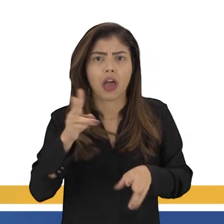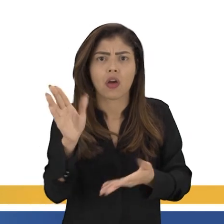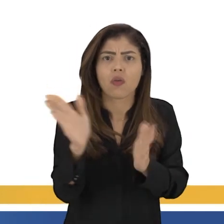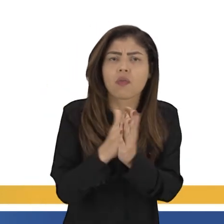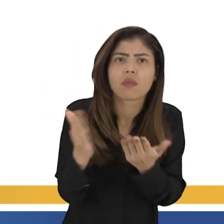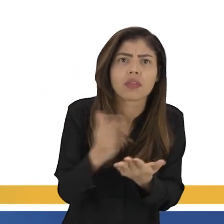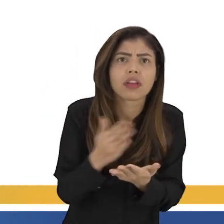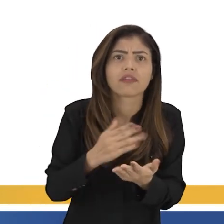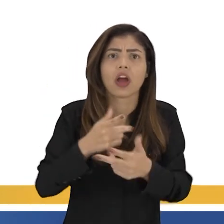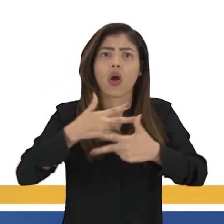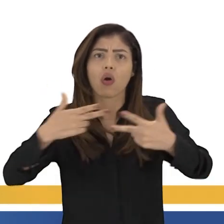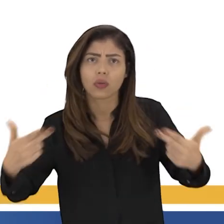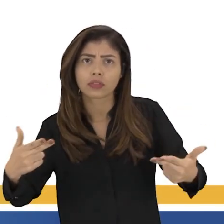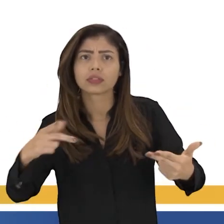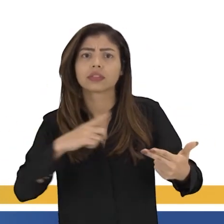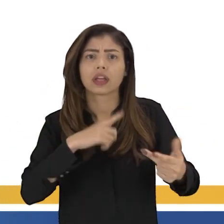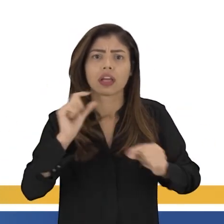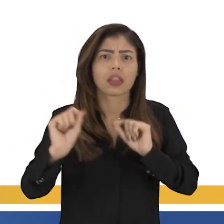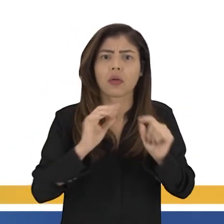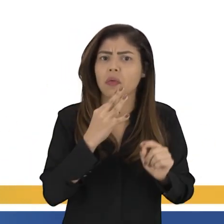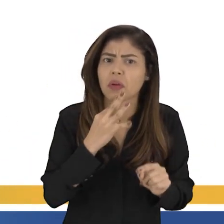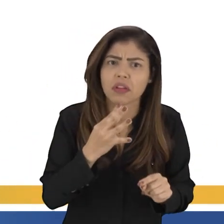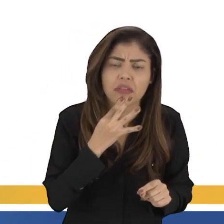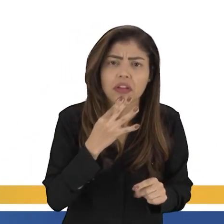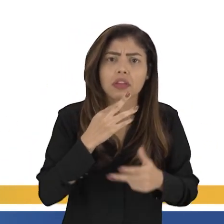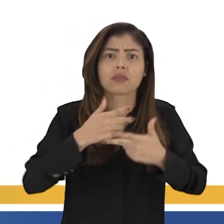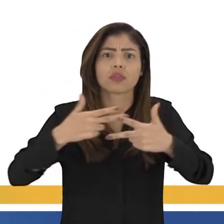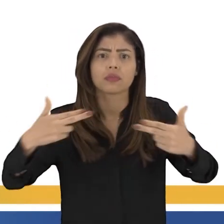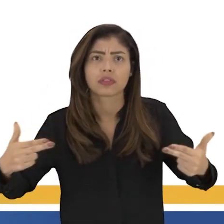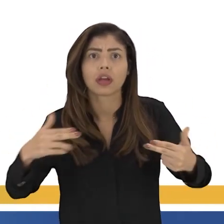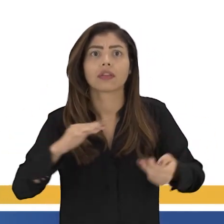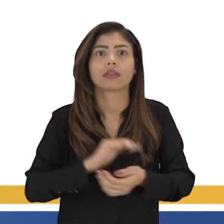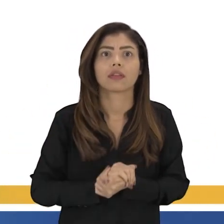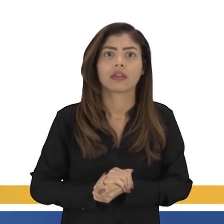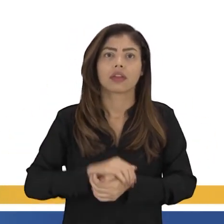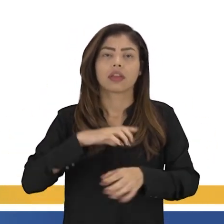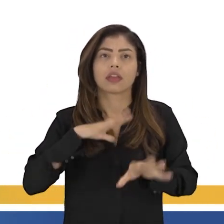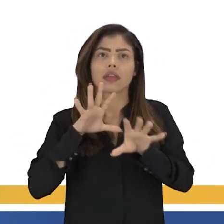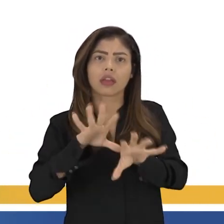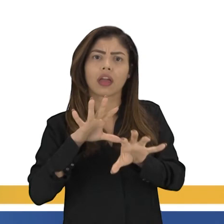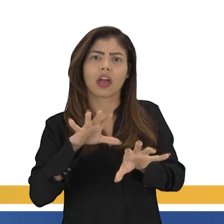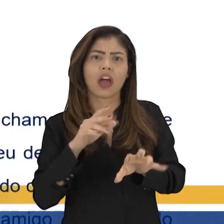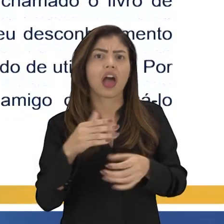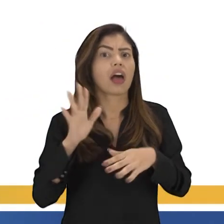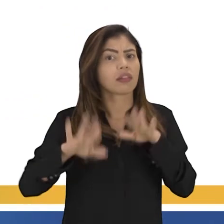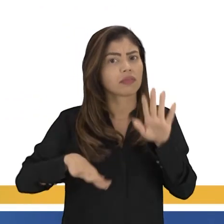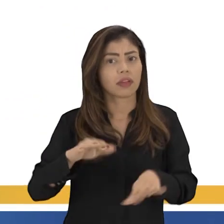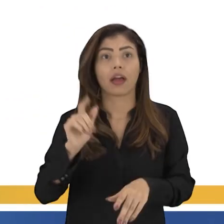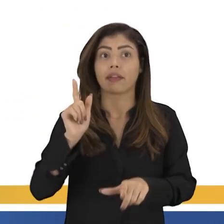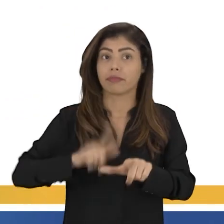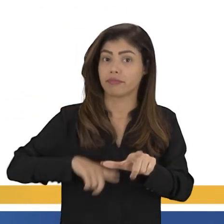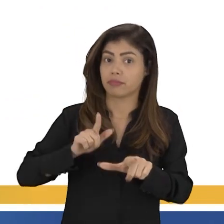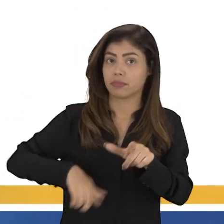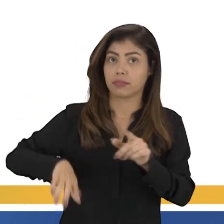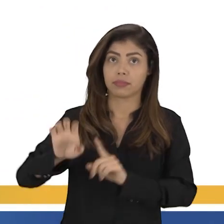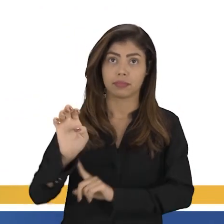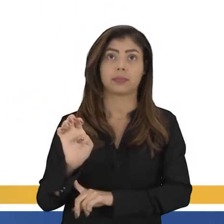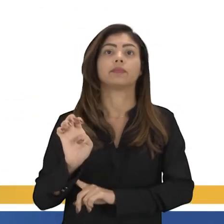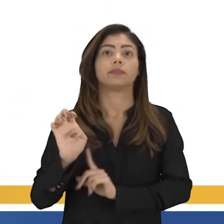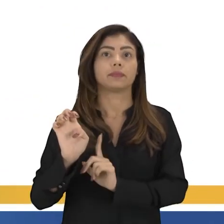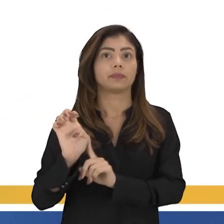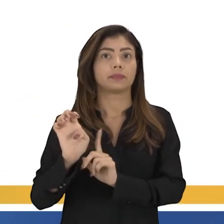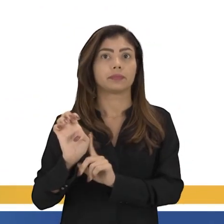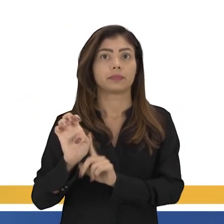chama de coisa, ele não conhece esse objeto. Então, provavelmente, é a letra E. Olha